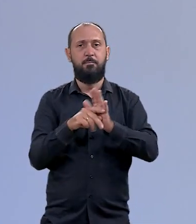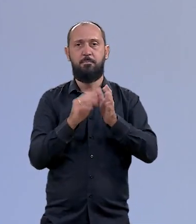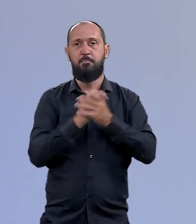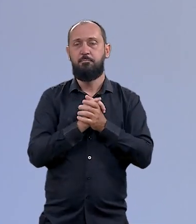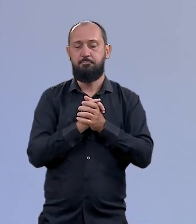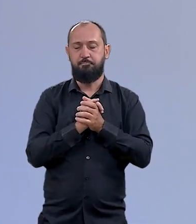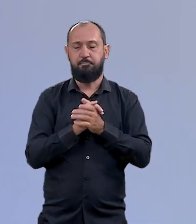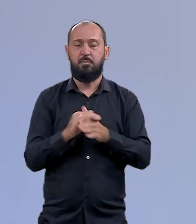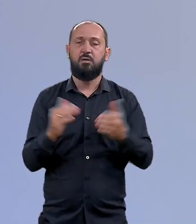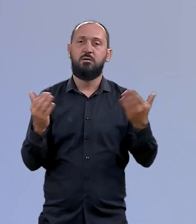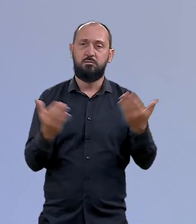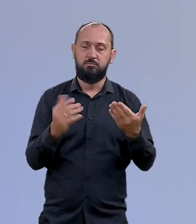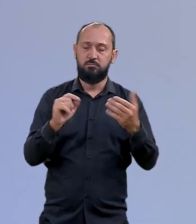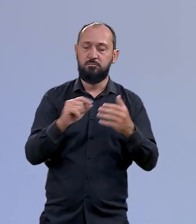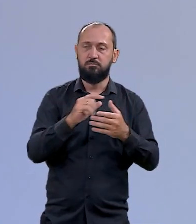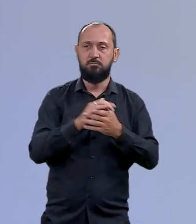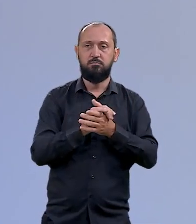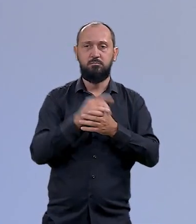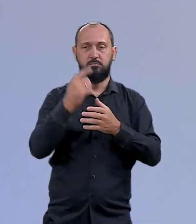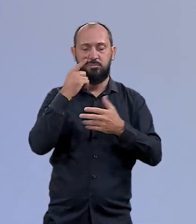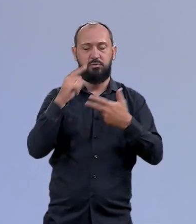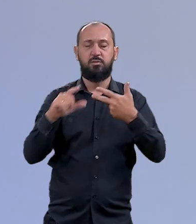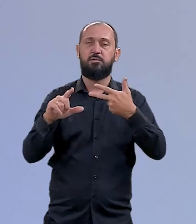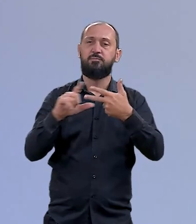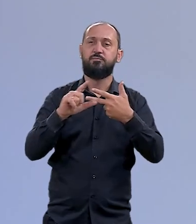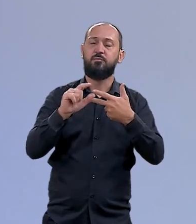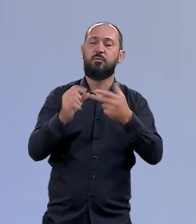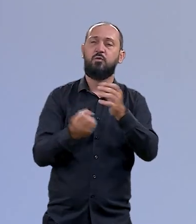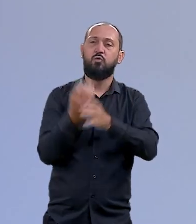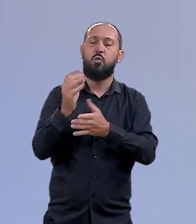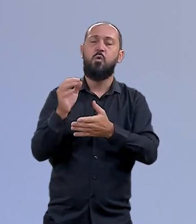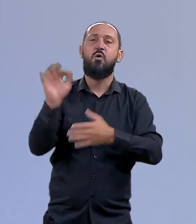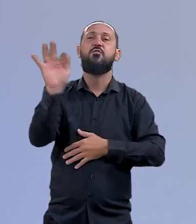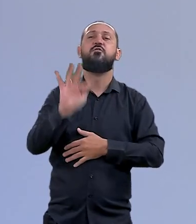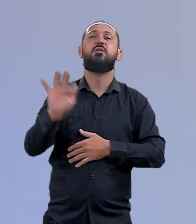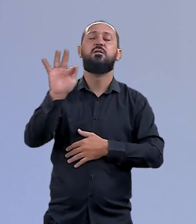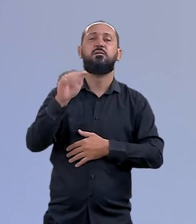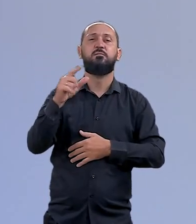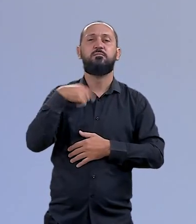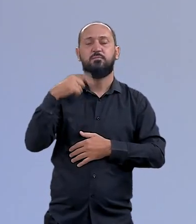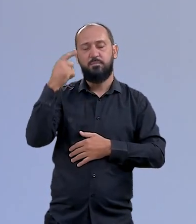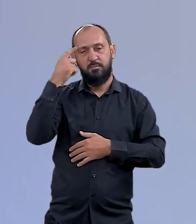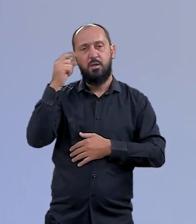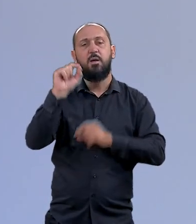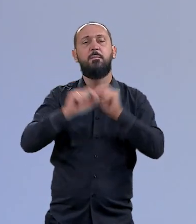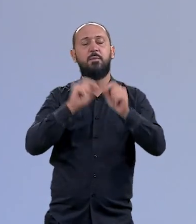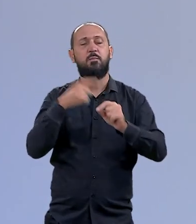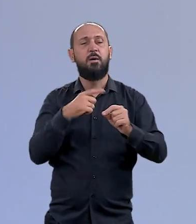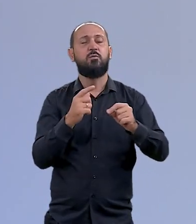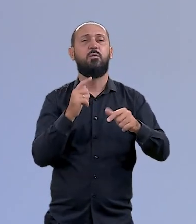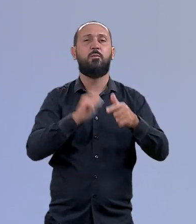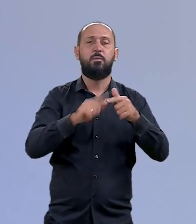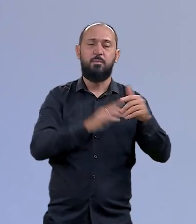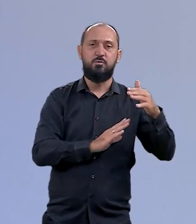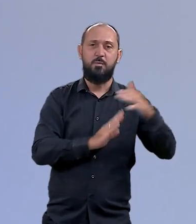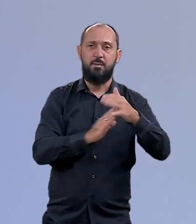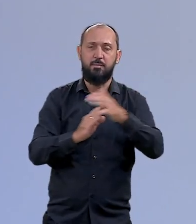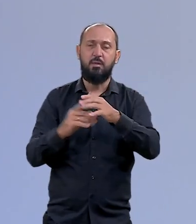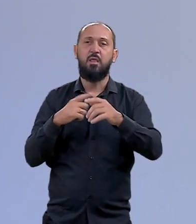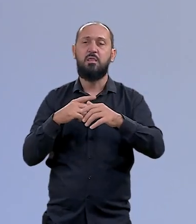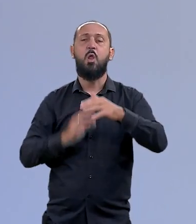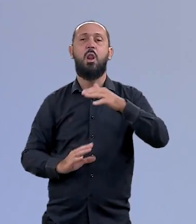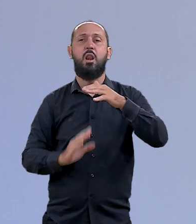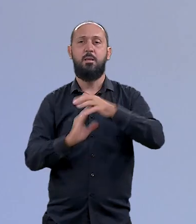do registro de candidatura, no momento específico do início do processo eleitoral, a composição de vários partidos para que tenham